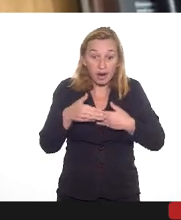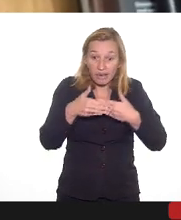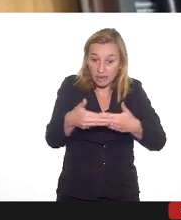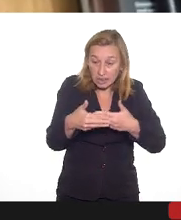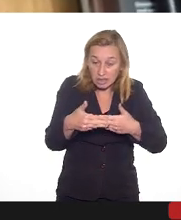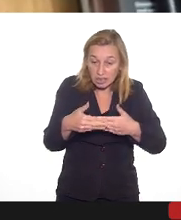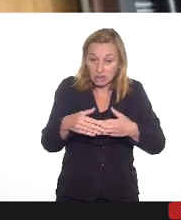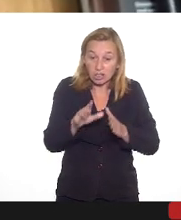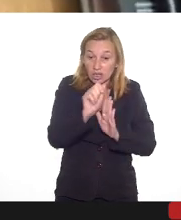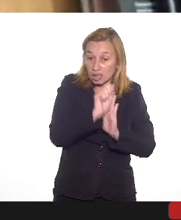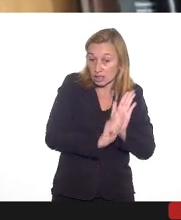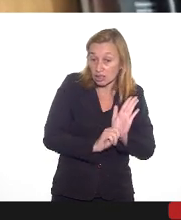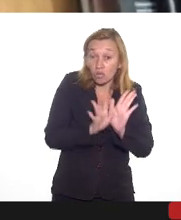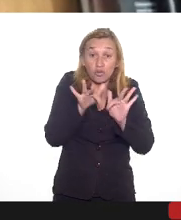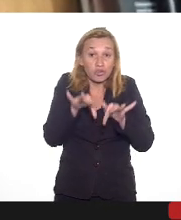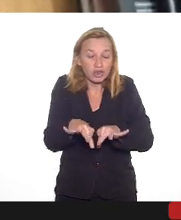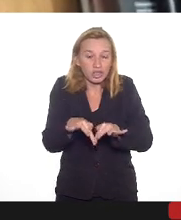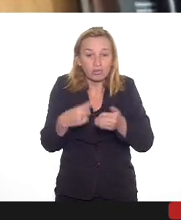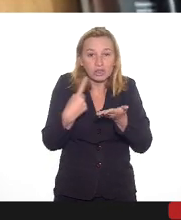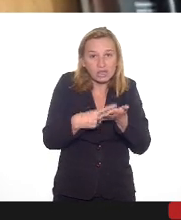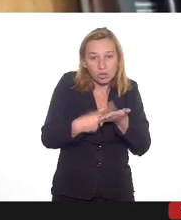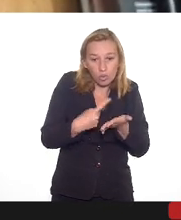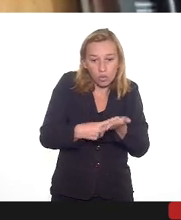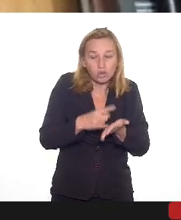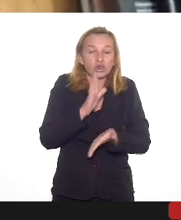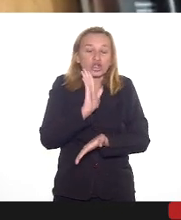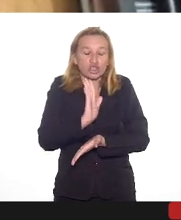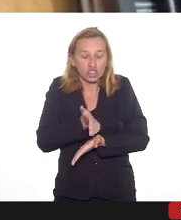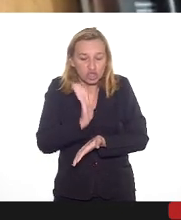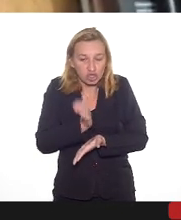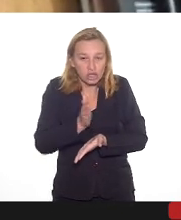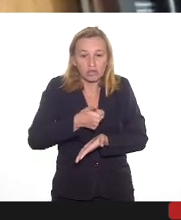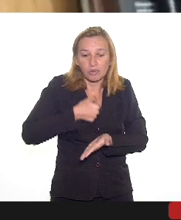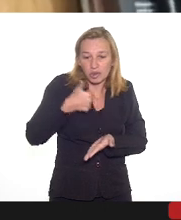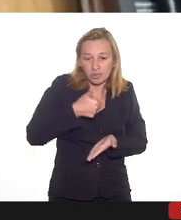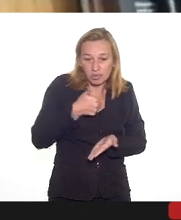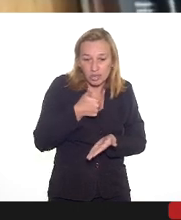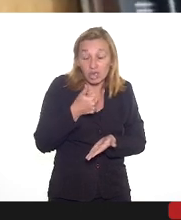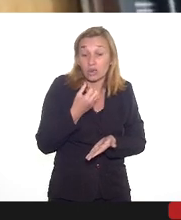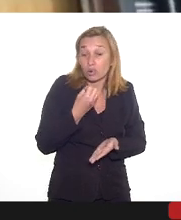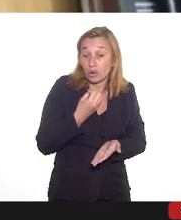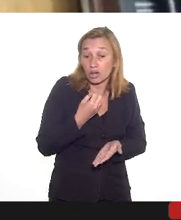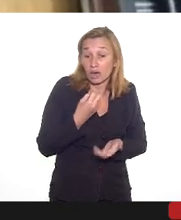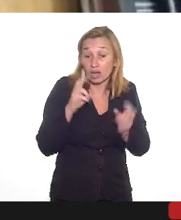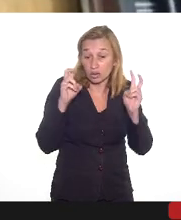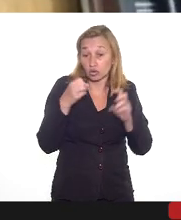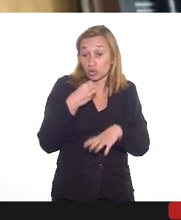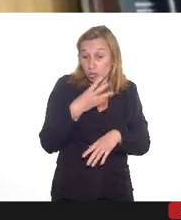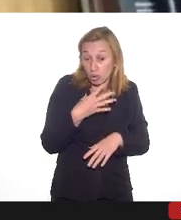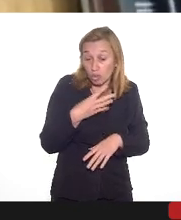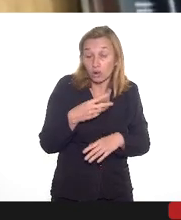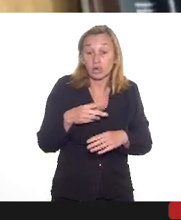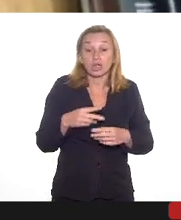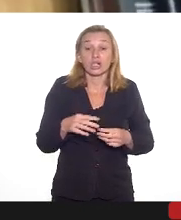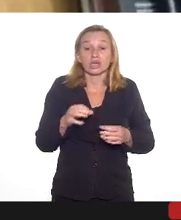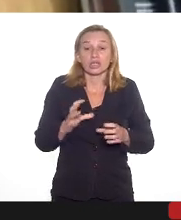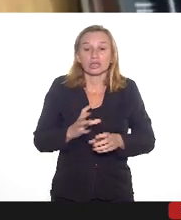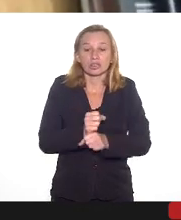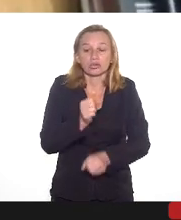na redação final desse acordo, que já teve uma primeira sinalização positiva por parte do Tribunal de Contas do